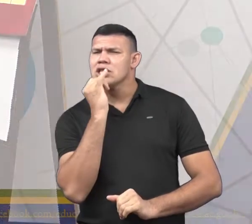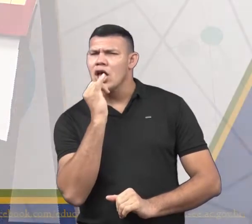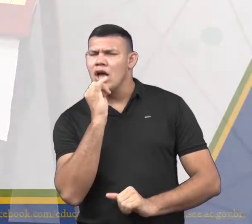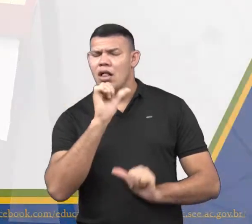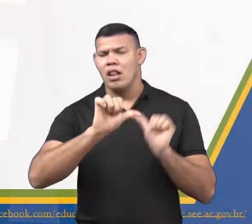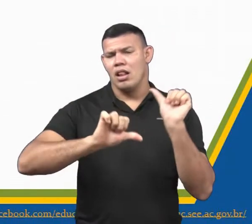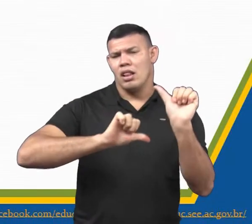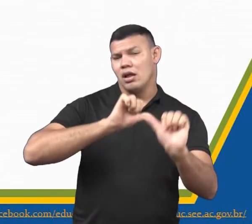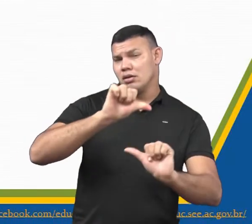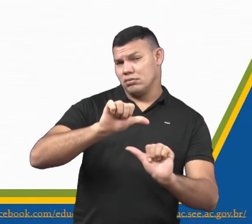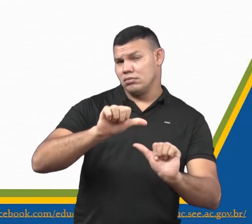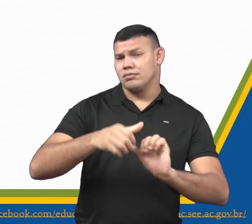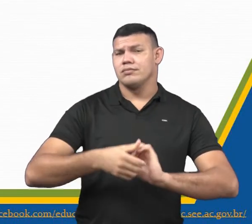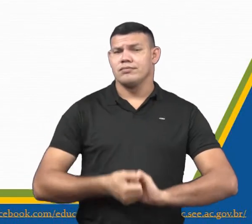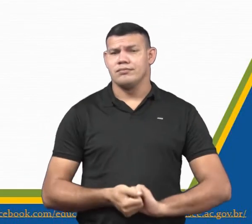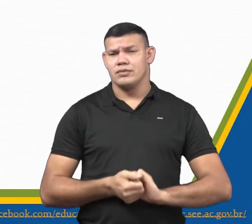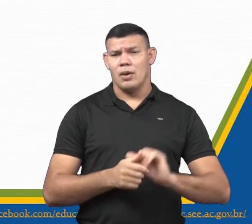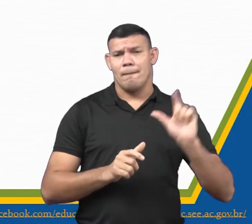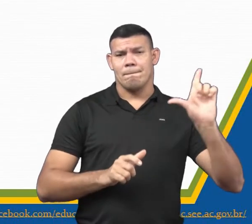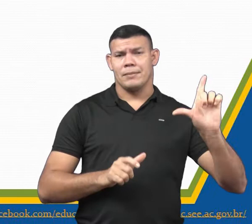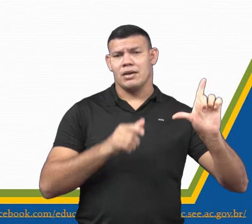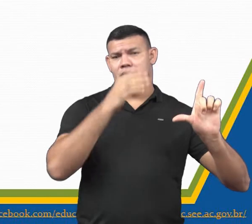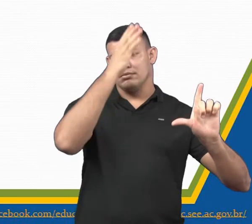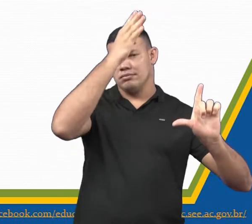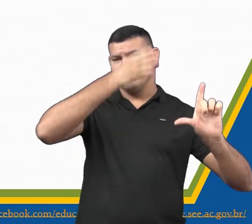algarismo 4 na